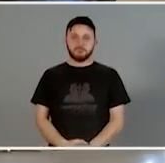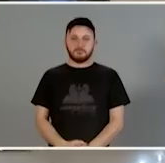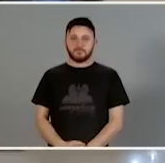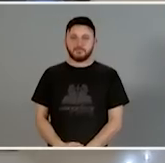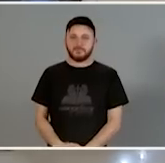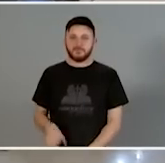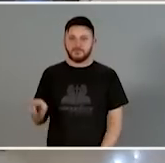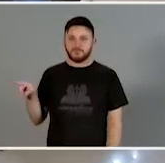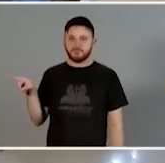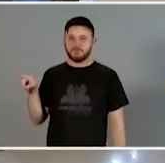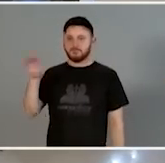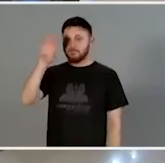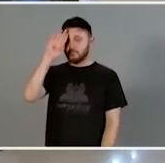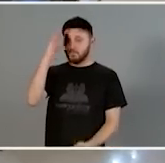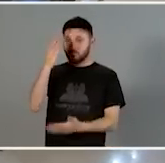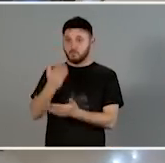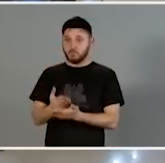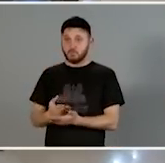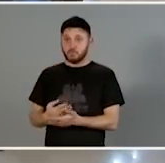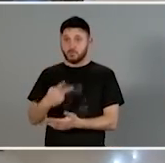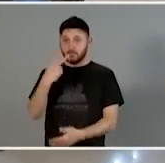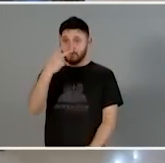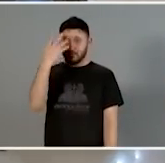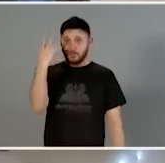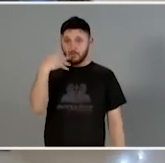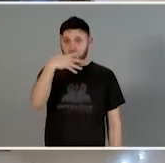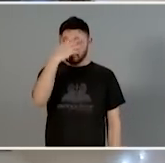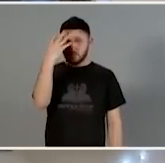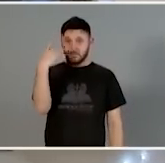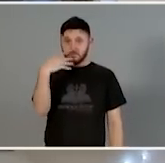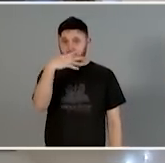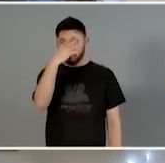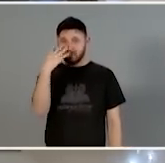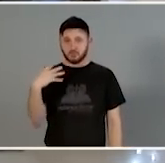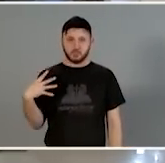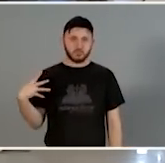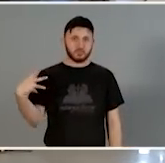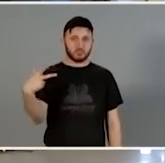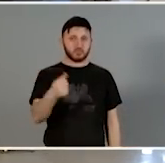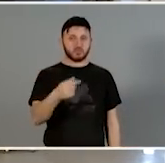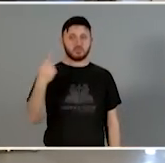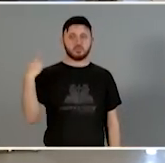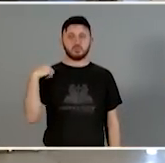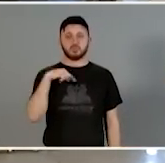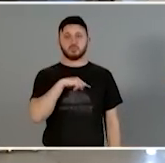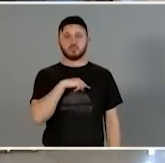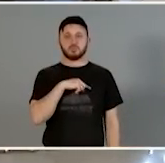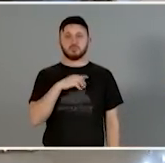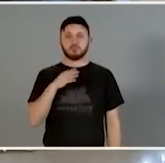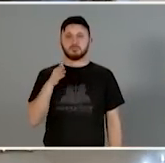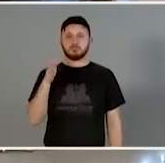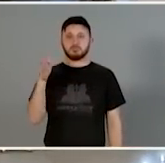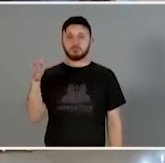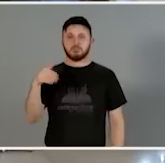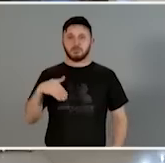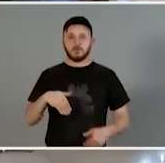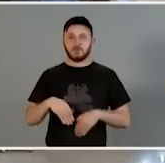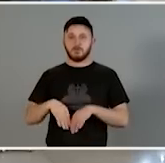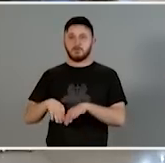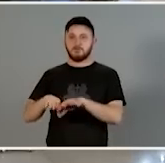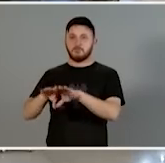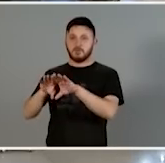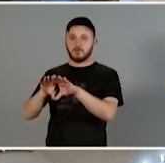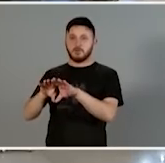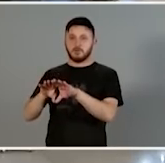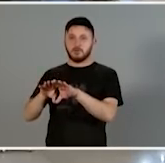Eu creio que dessas 24 horas, todos nós iremos levar